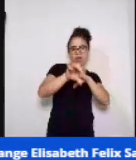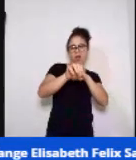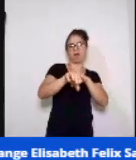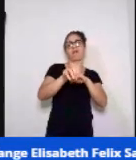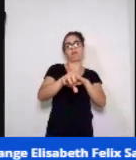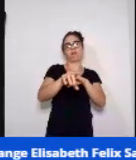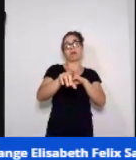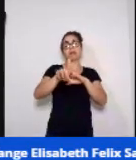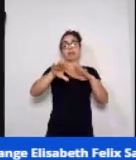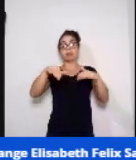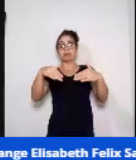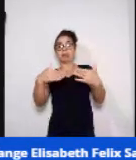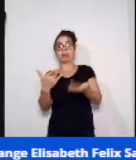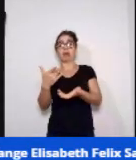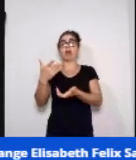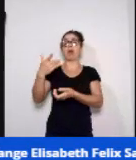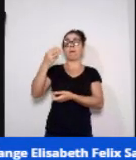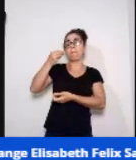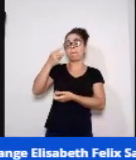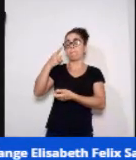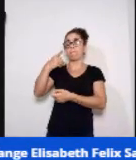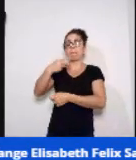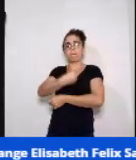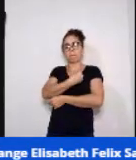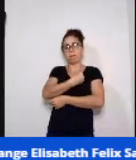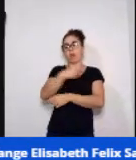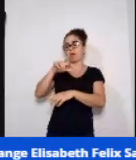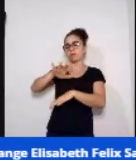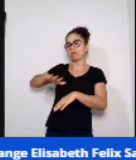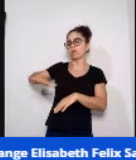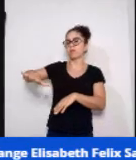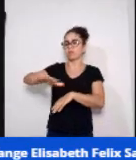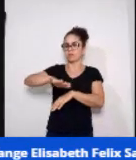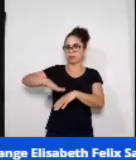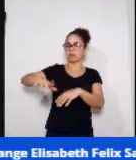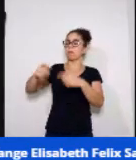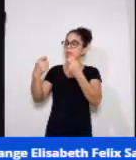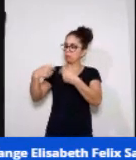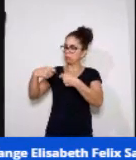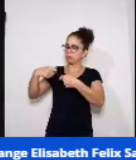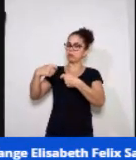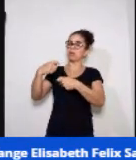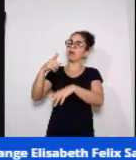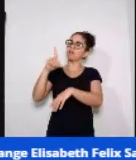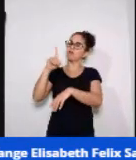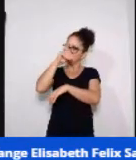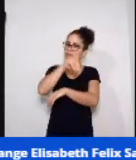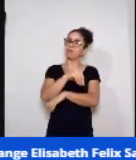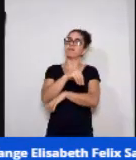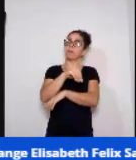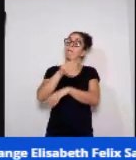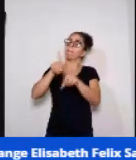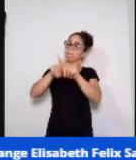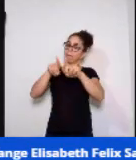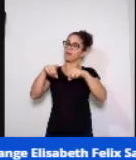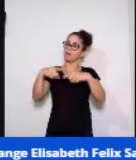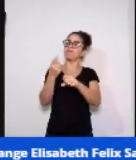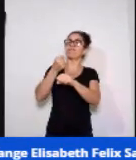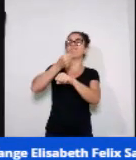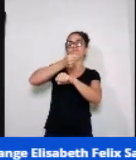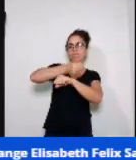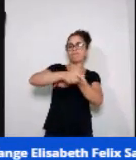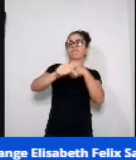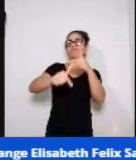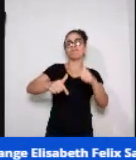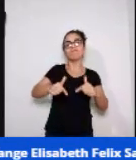são enormes devido a isso, mas a gente caminha, a gente faz da forma